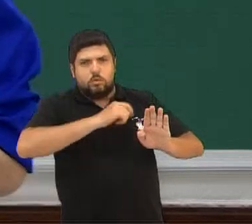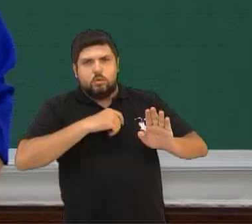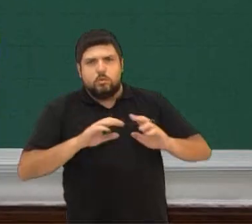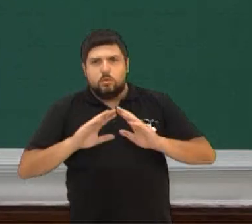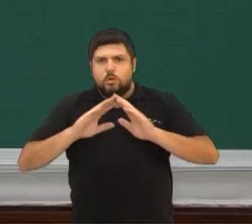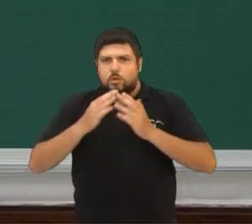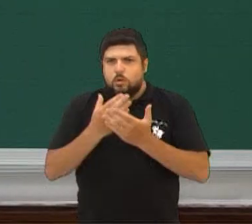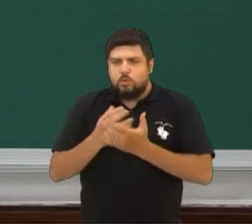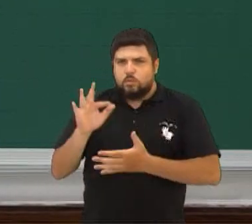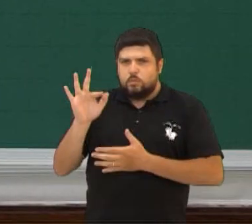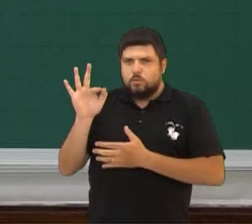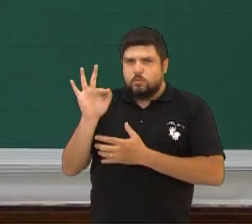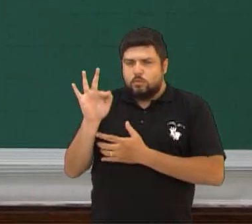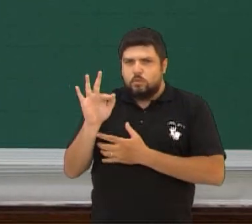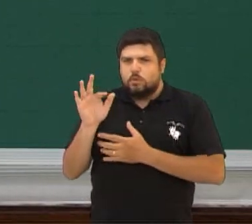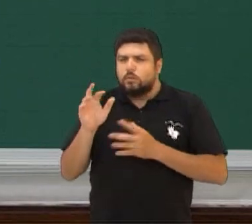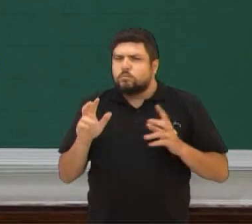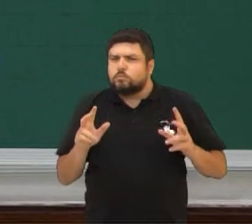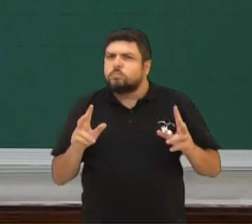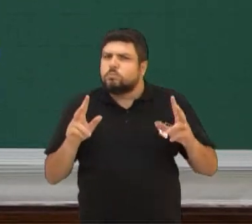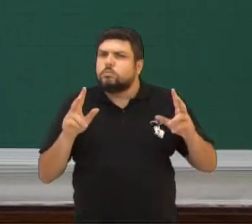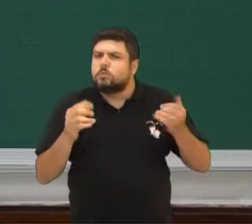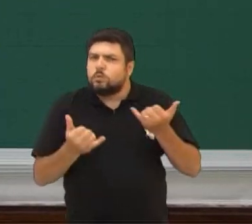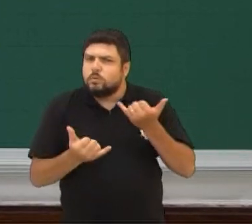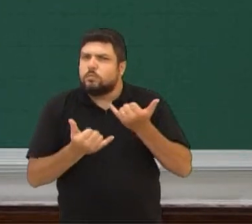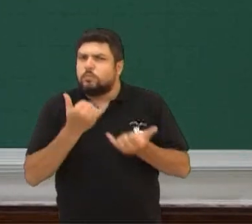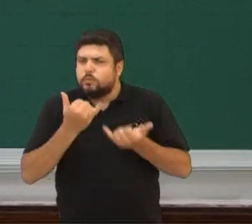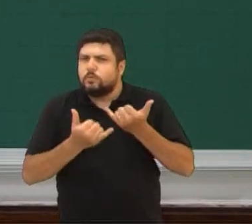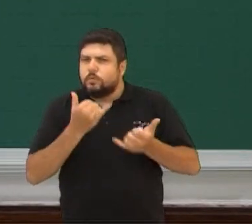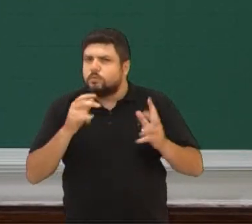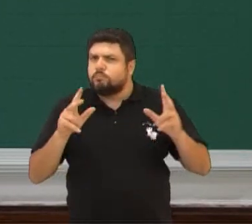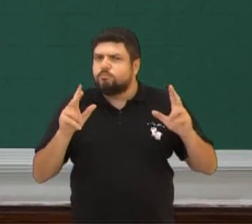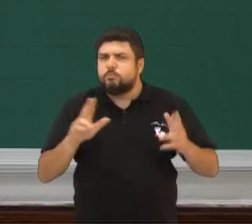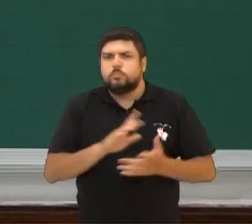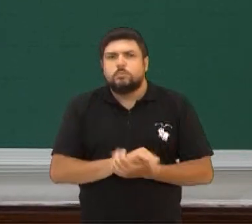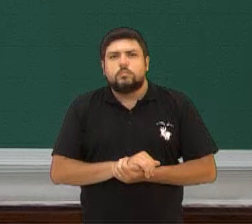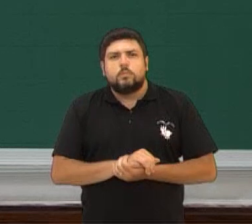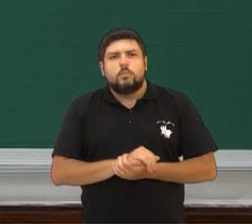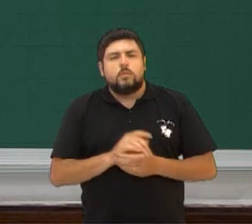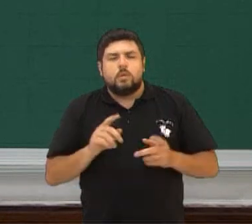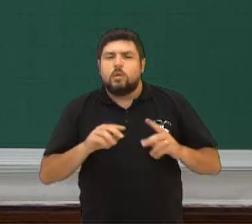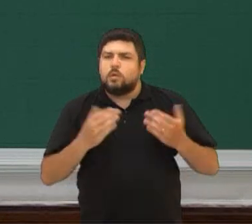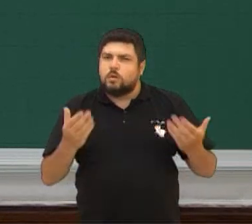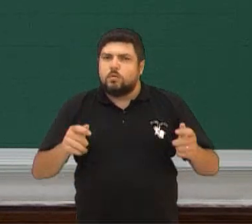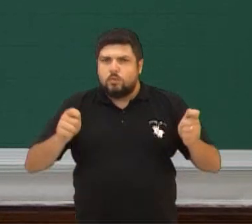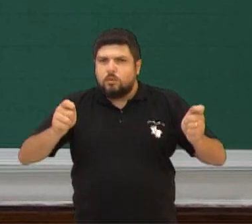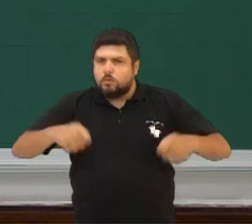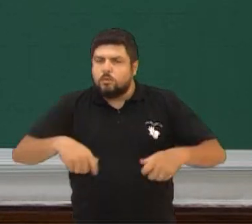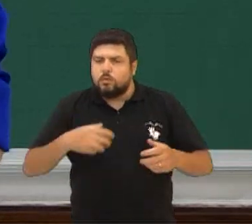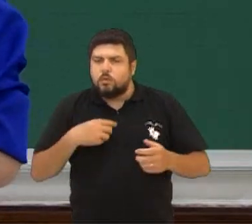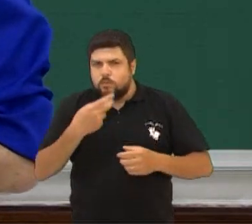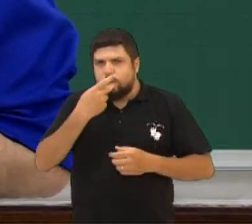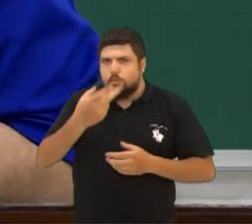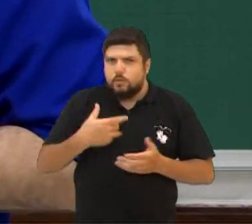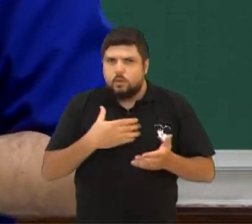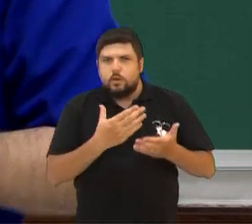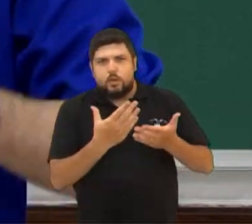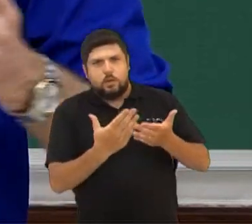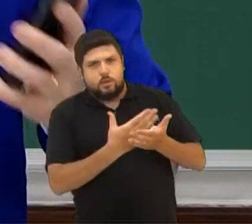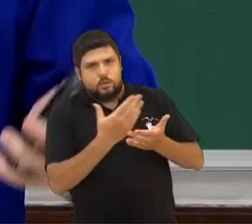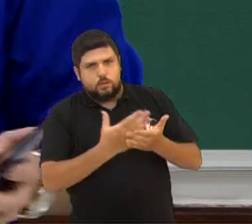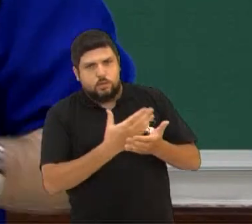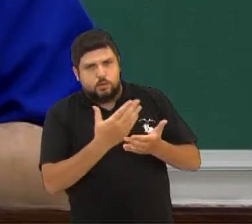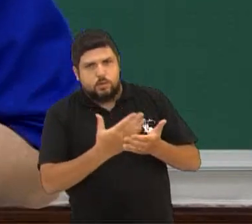de Frankfurt, elas são muito similares. Então, eu acredito que é possível, sim, a gente afirmar que esse livro, ele é